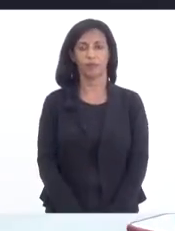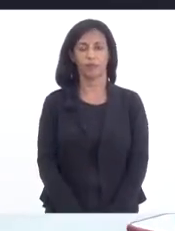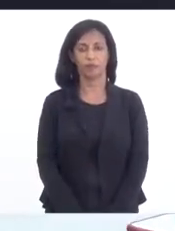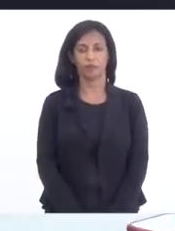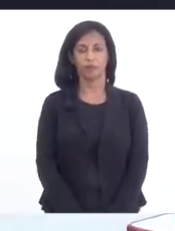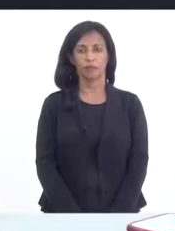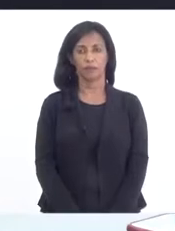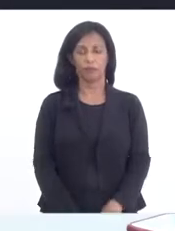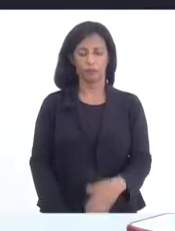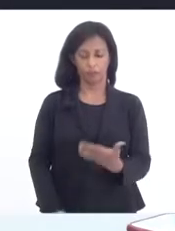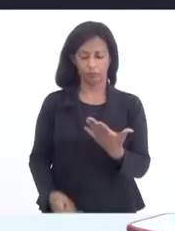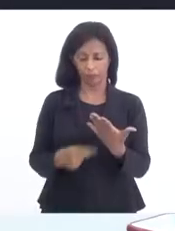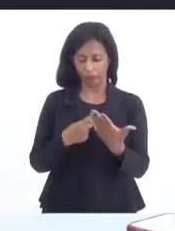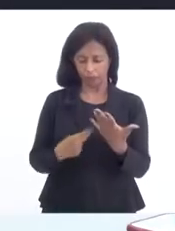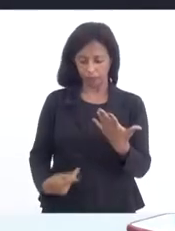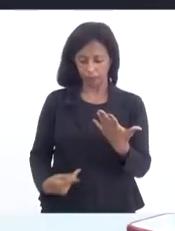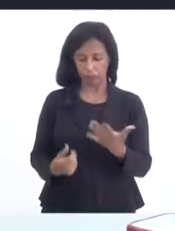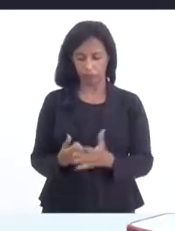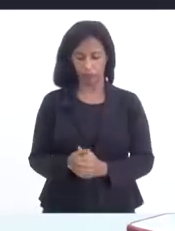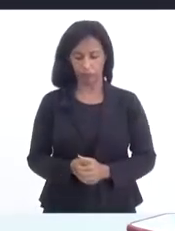Senhor presidente,